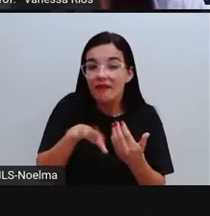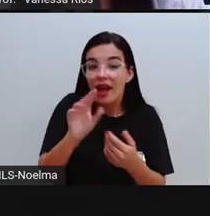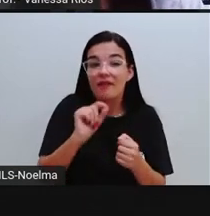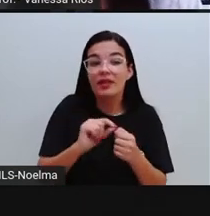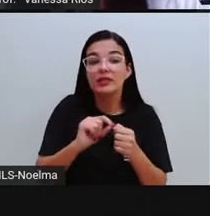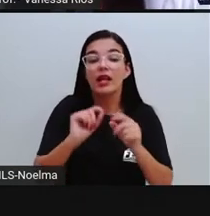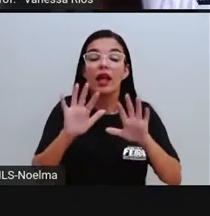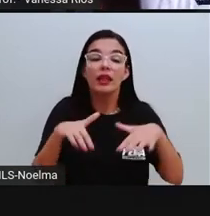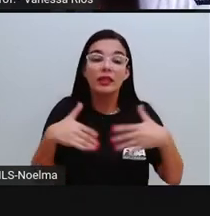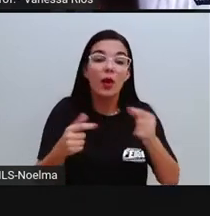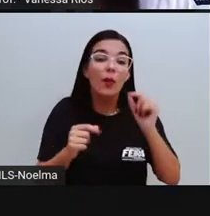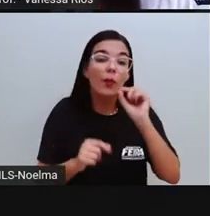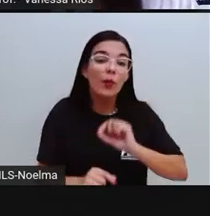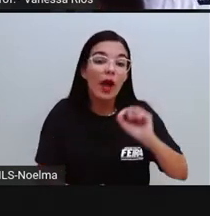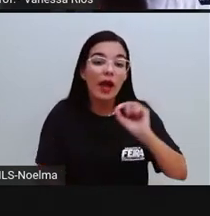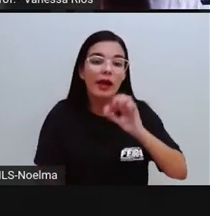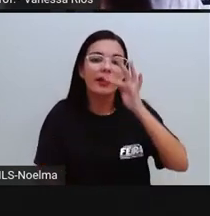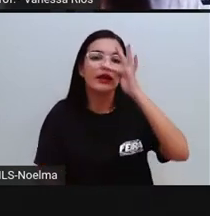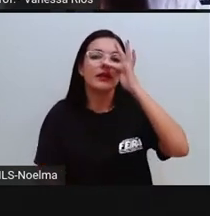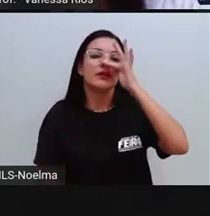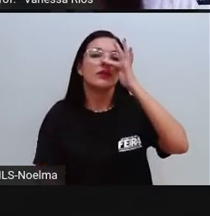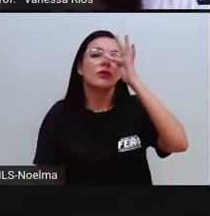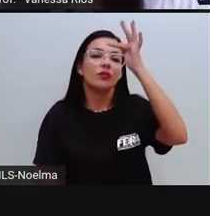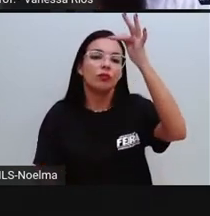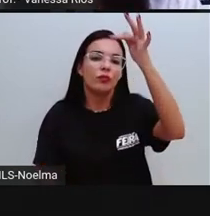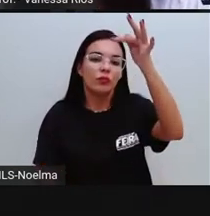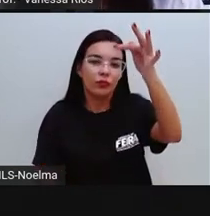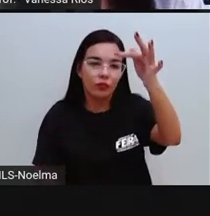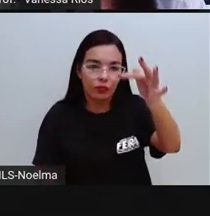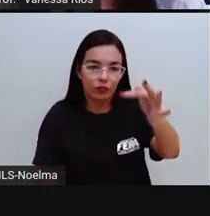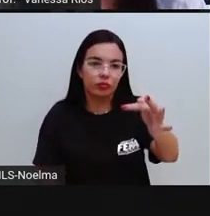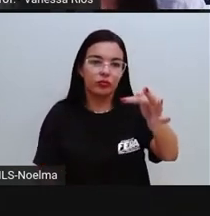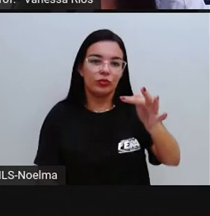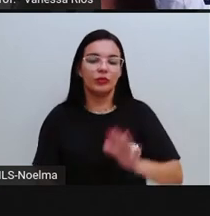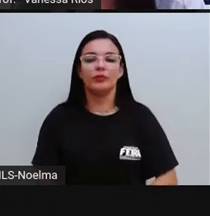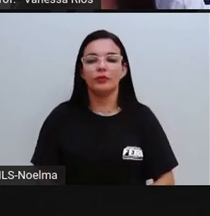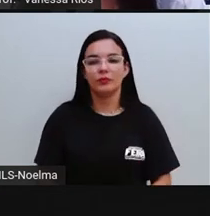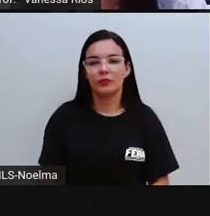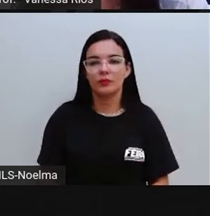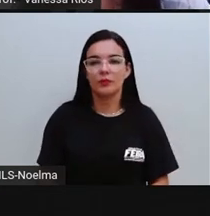que Pedro ainda vai fazer. Então, estudará está no tempo